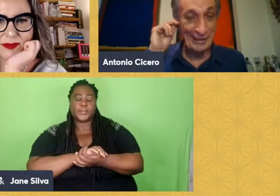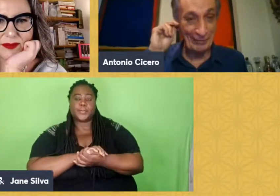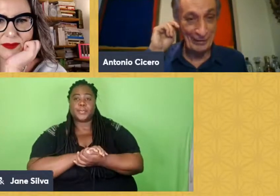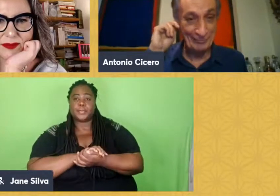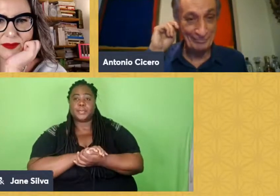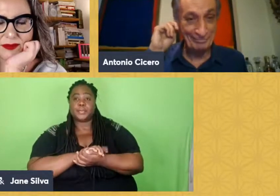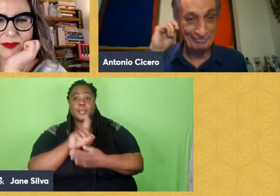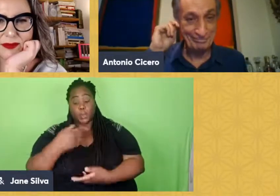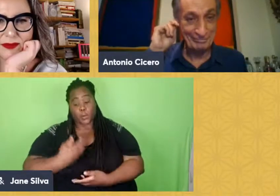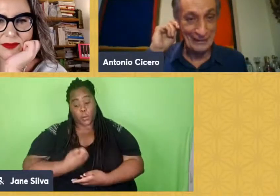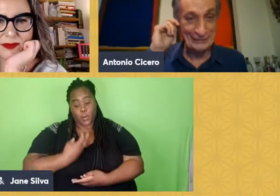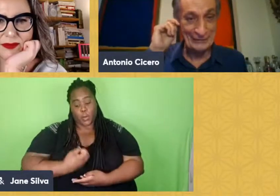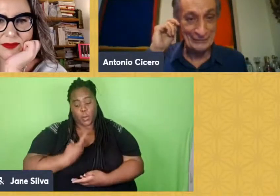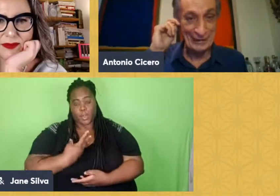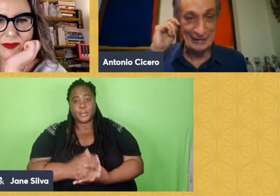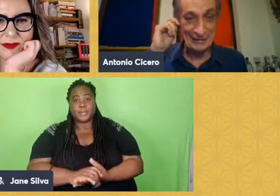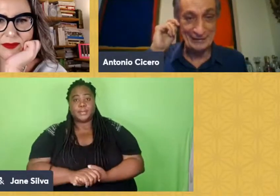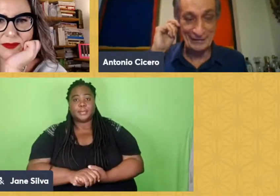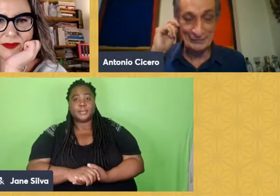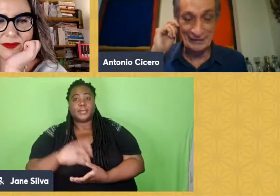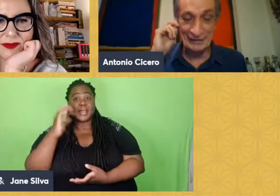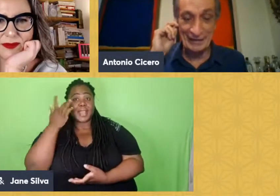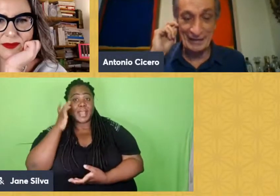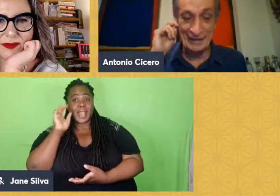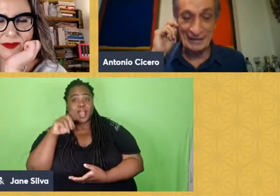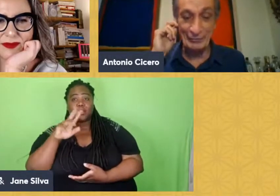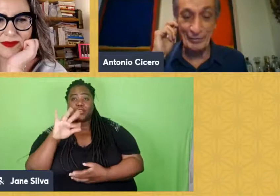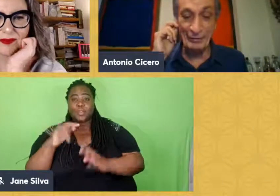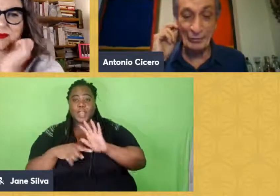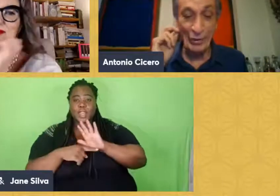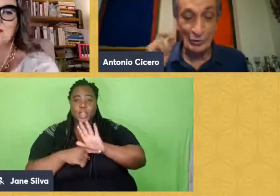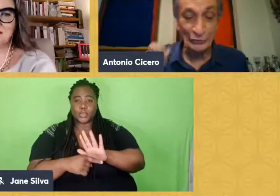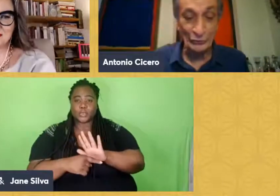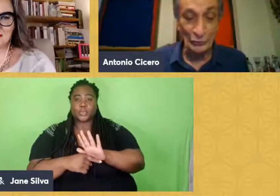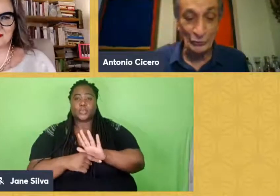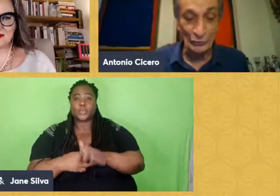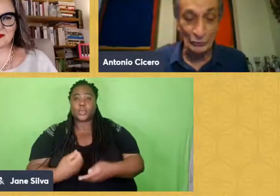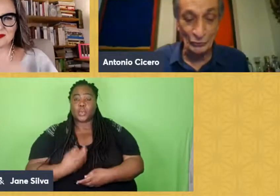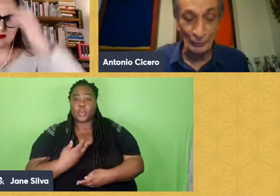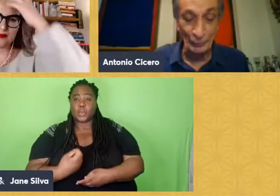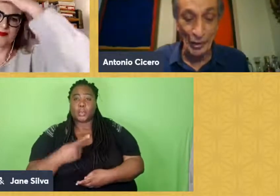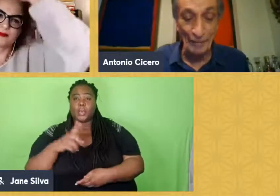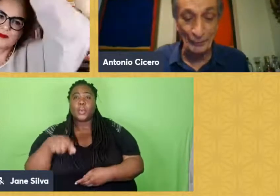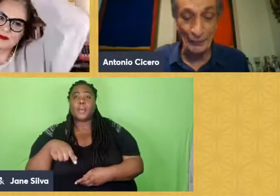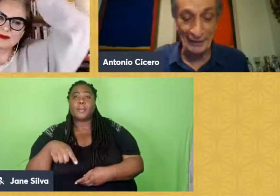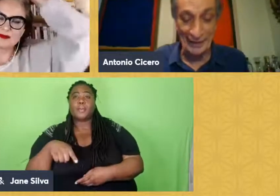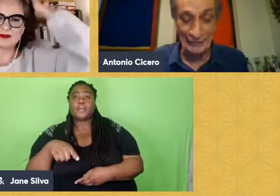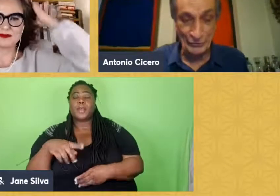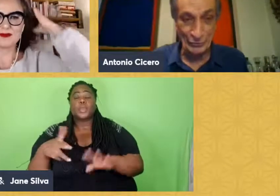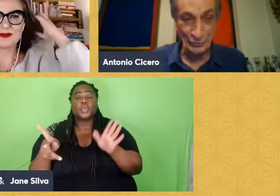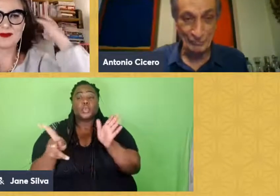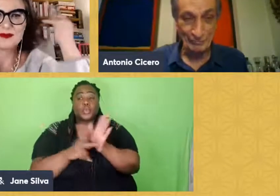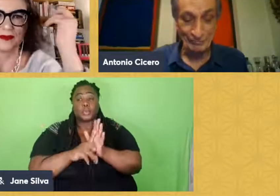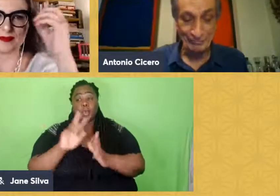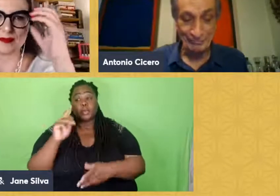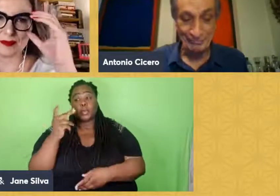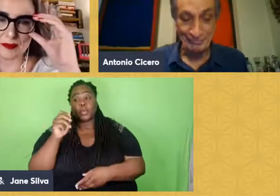um poema, acho que isso que ajuda, um poema do próprio